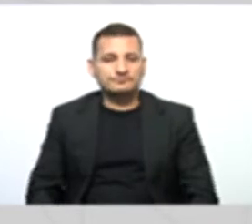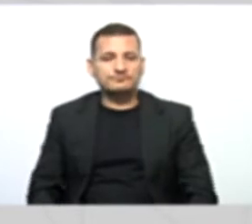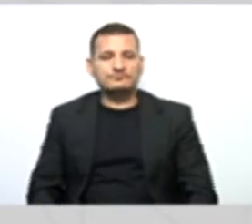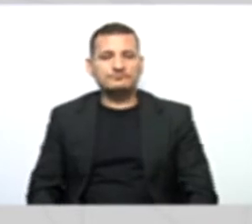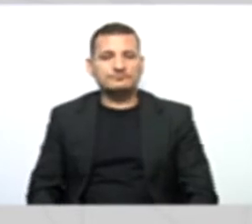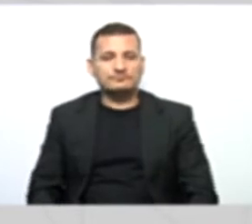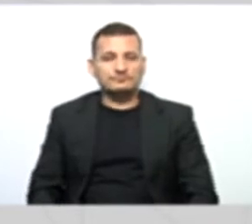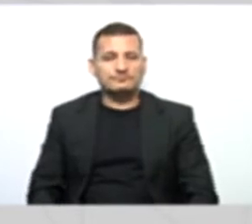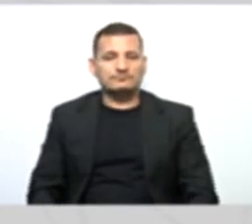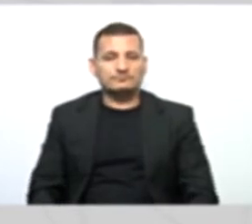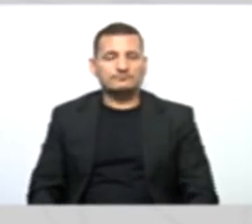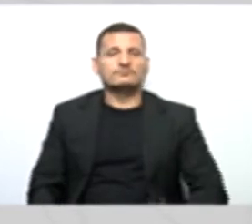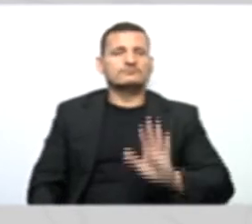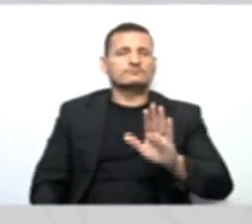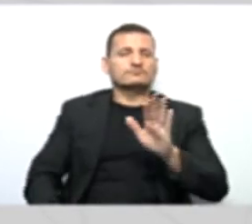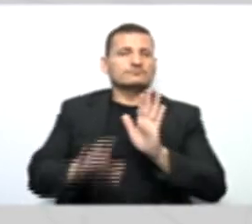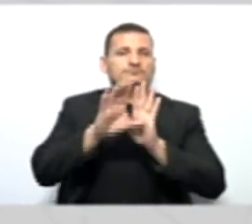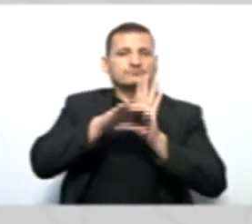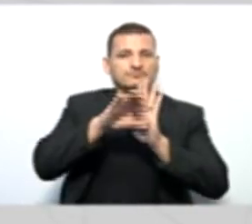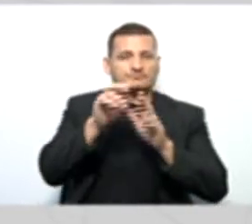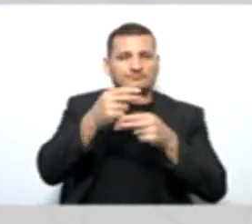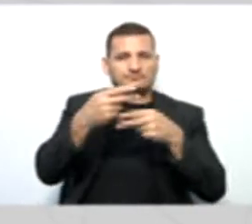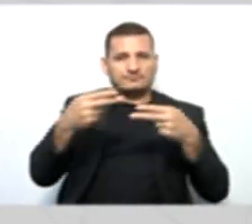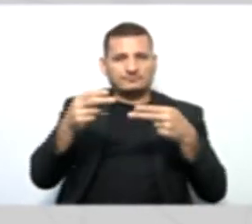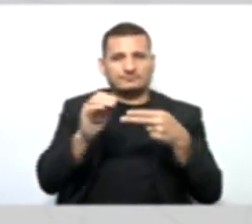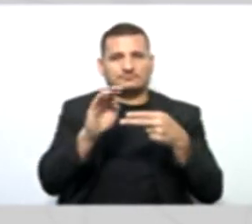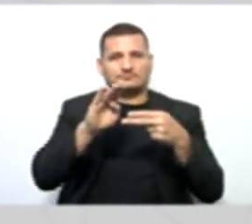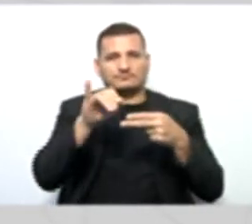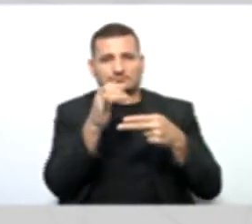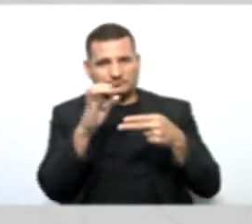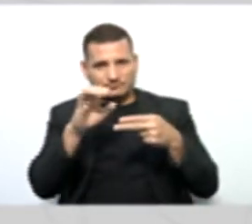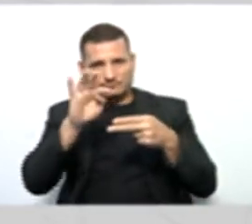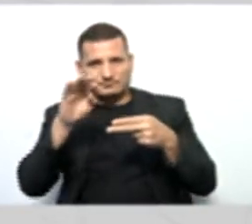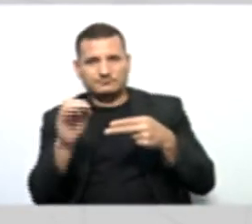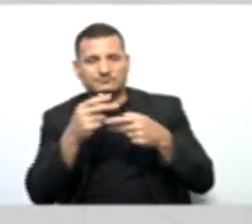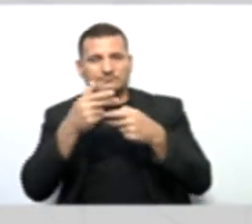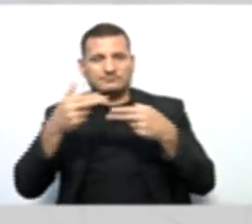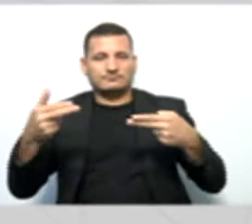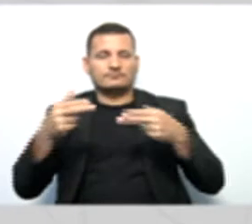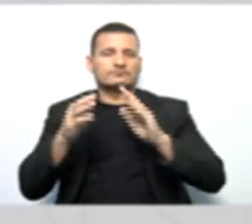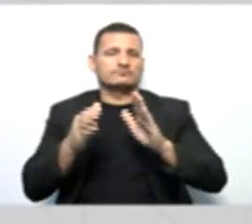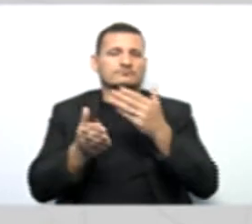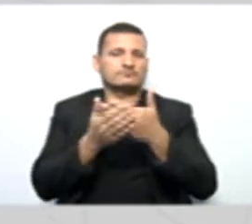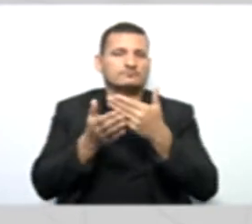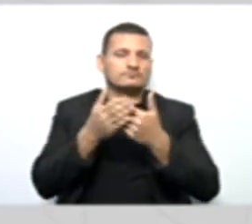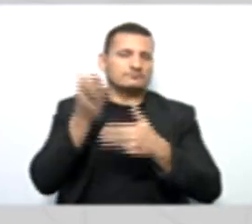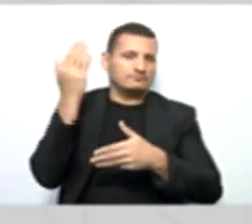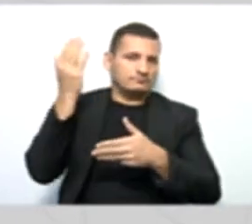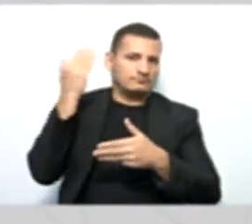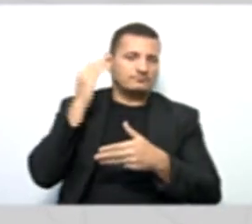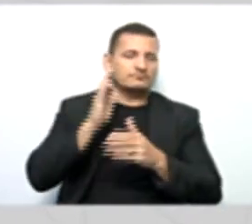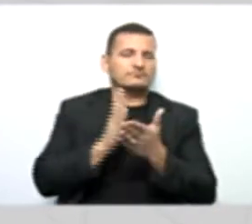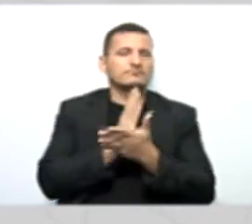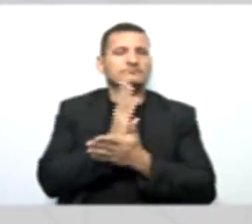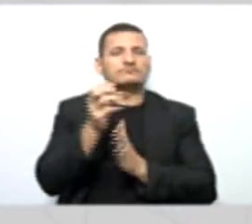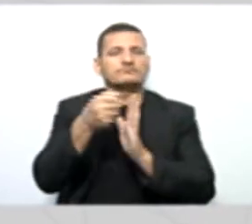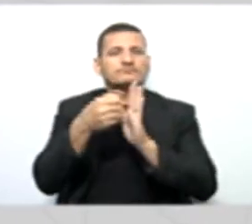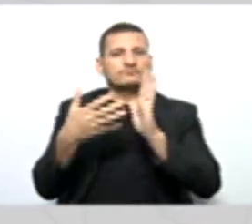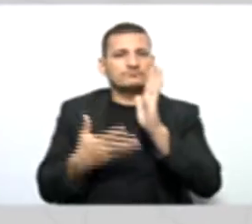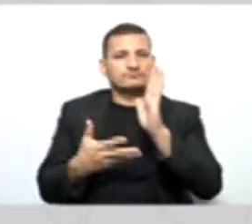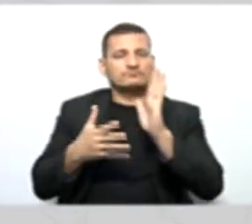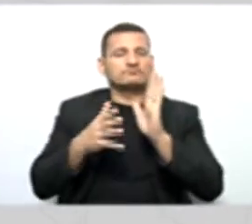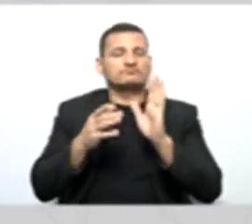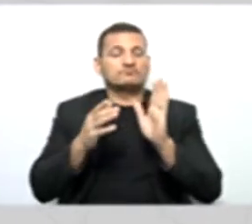para a gente voltar rapidinho aqui nos conceitos de objeto, nós vimos na aula passada alguns aspectos que